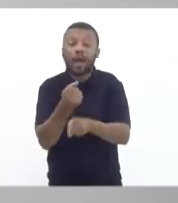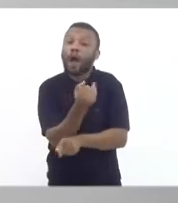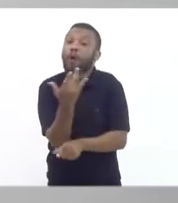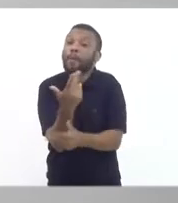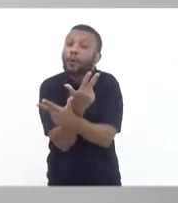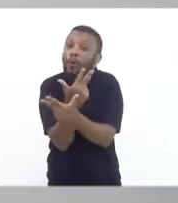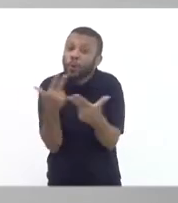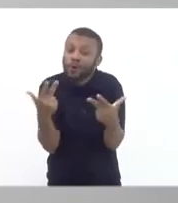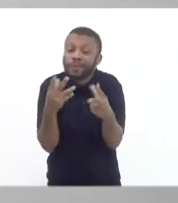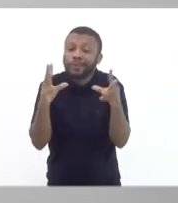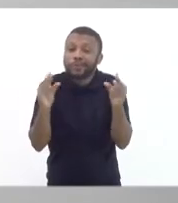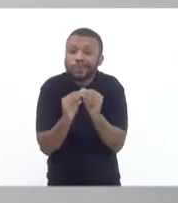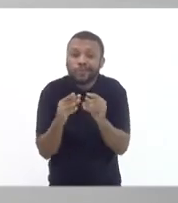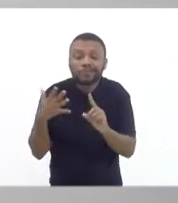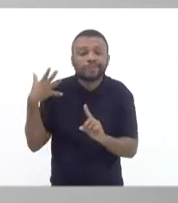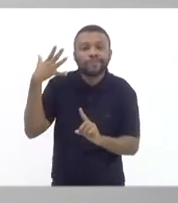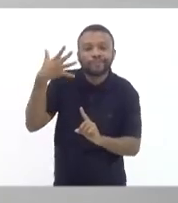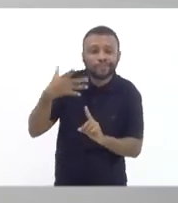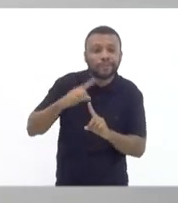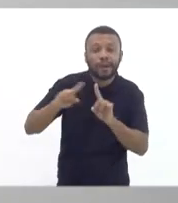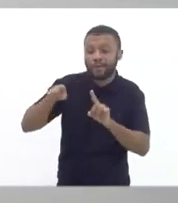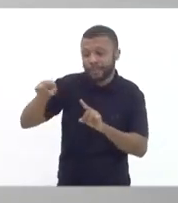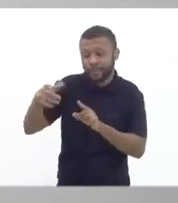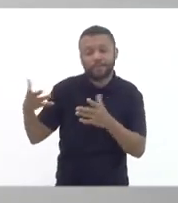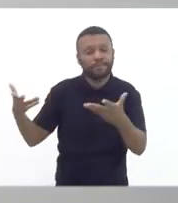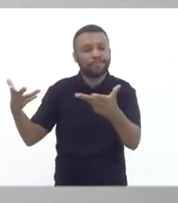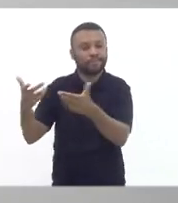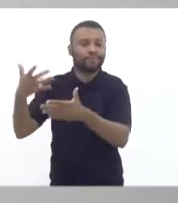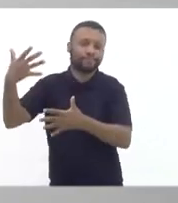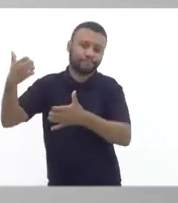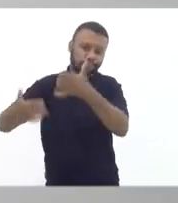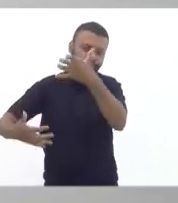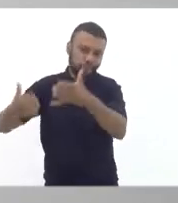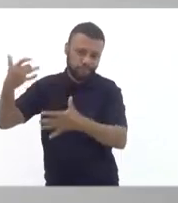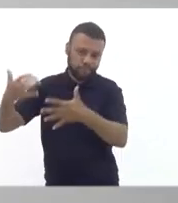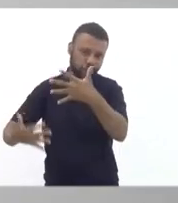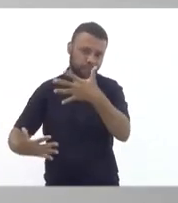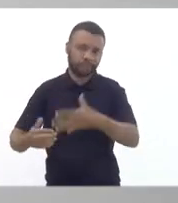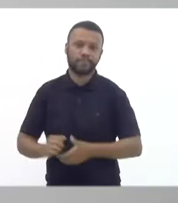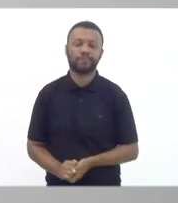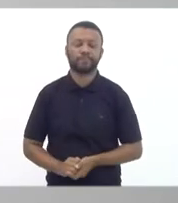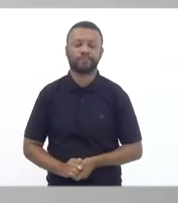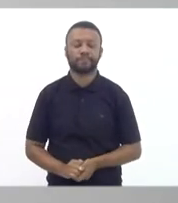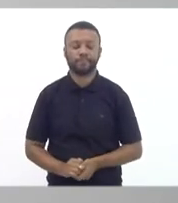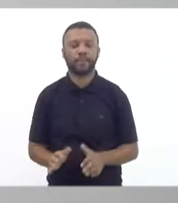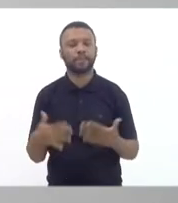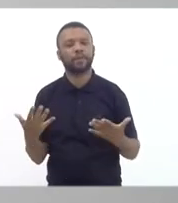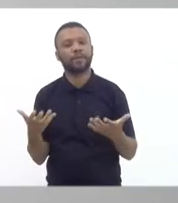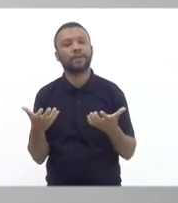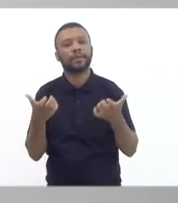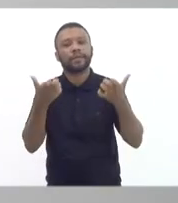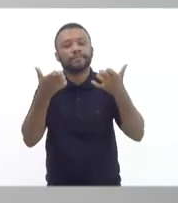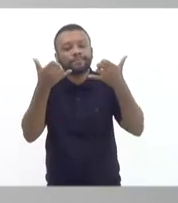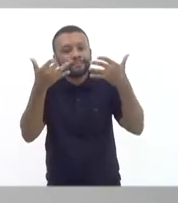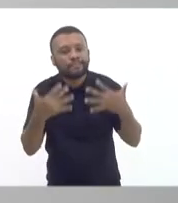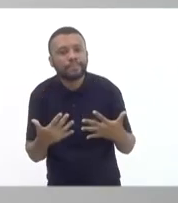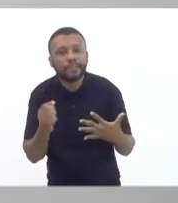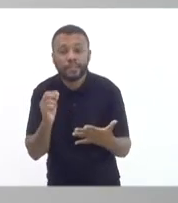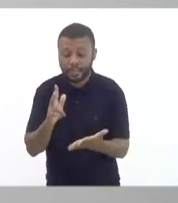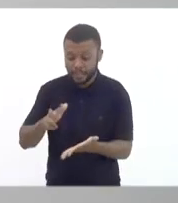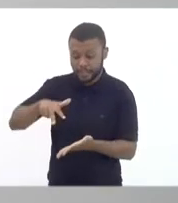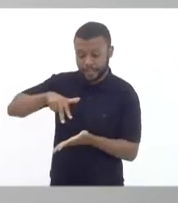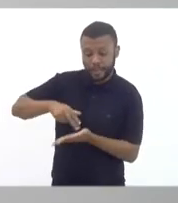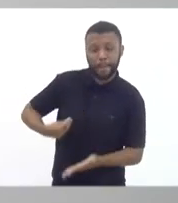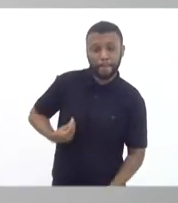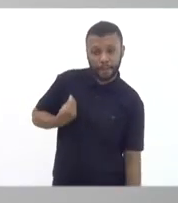foi falado maravilhosamente por ele. Então, eu queria dizer a vocês que estar aqui, para mim, é importantíssimo,